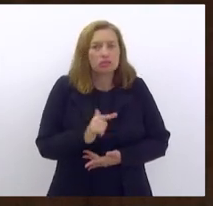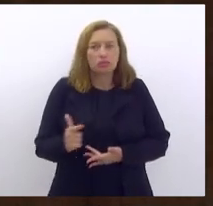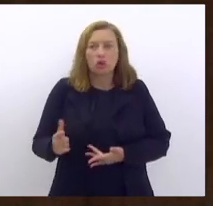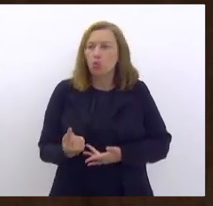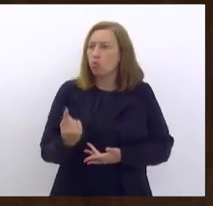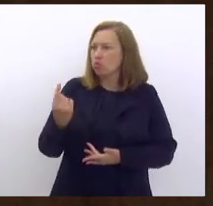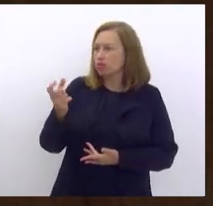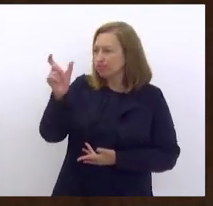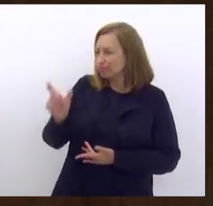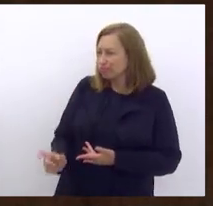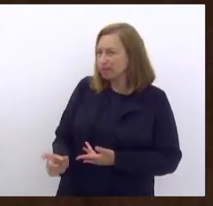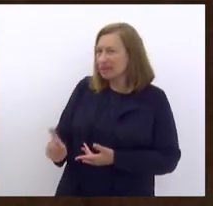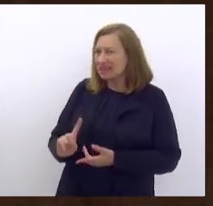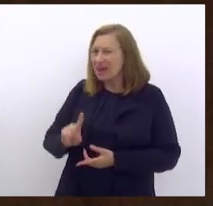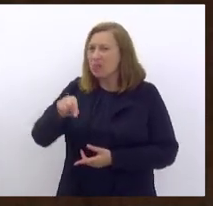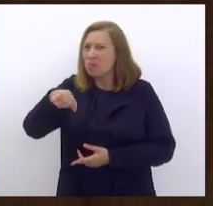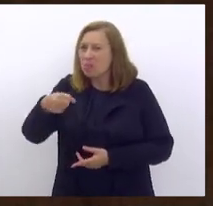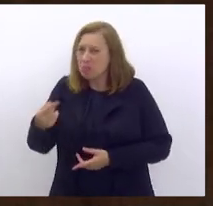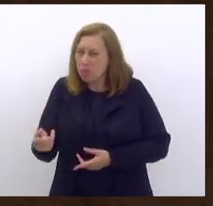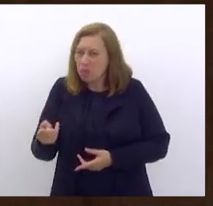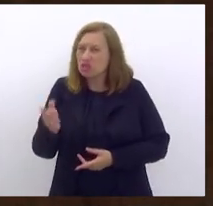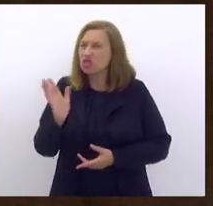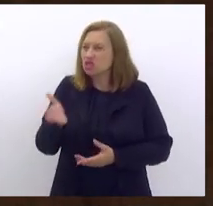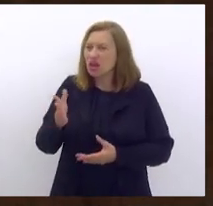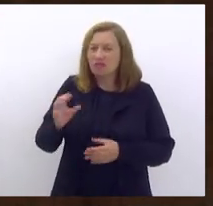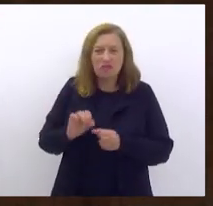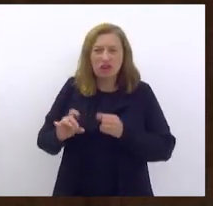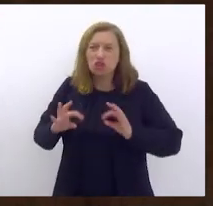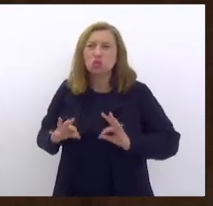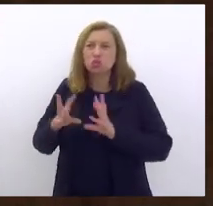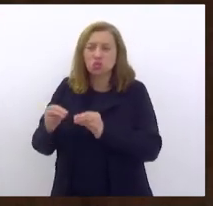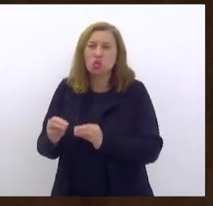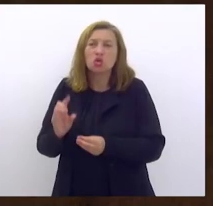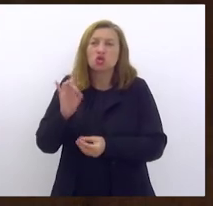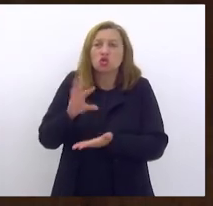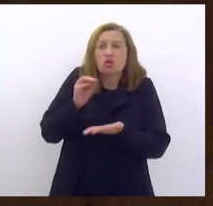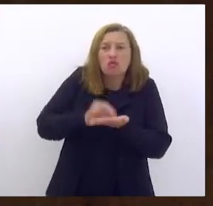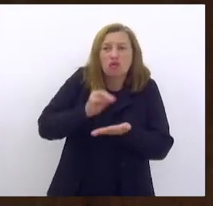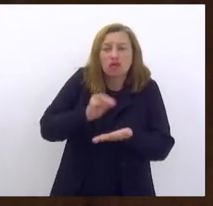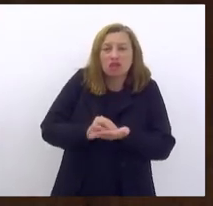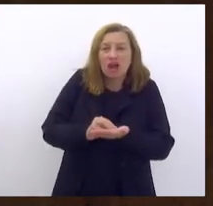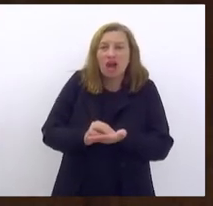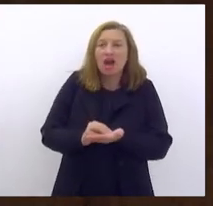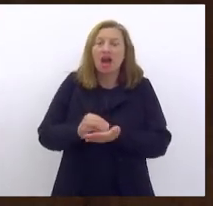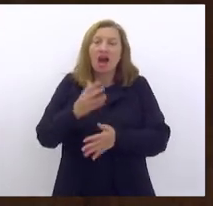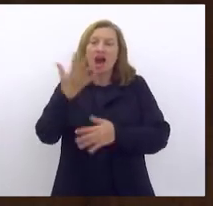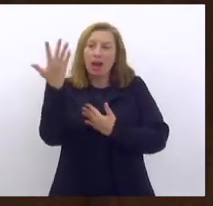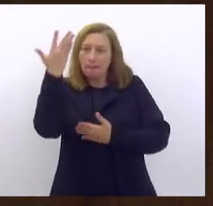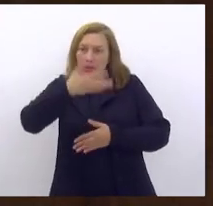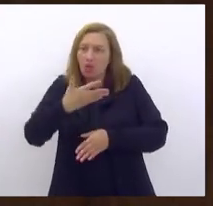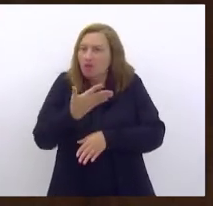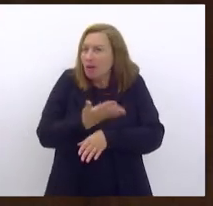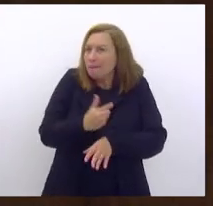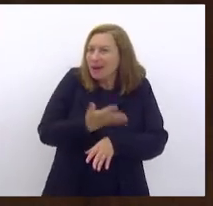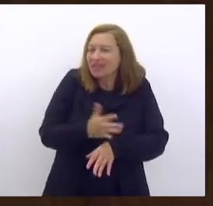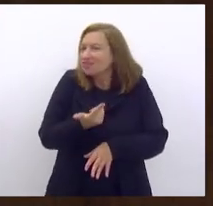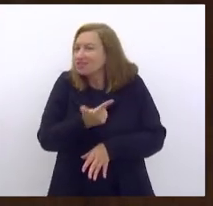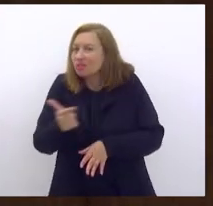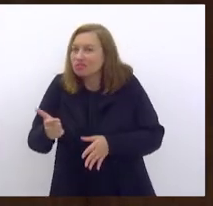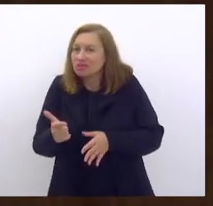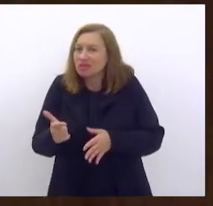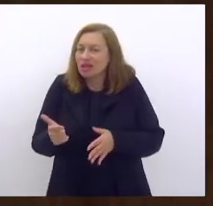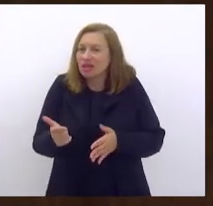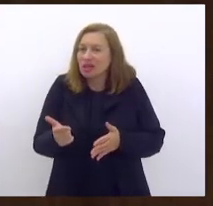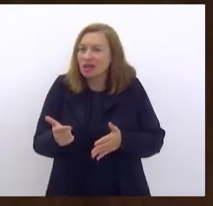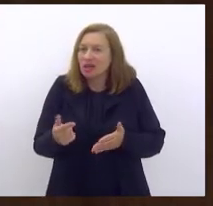uma pessoa, depois de ter já feito tudo isso, só faltar a prova prática, não tenha ali agendada a